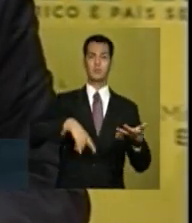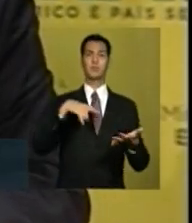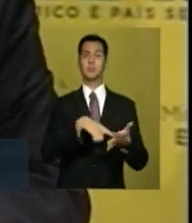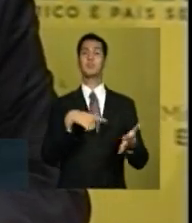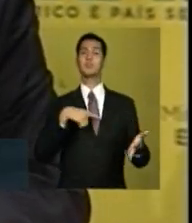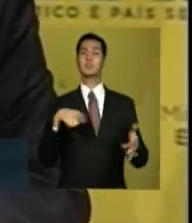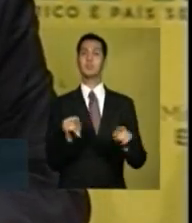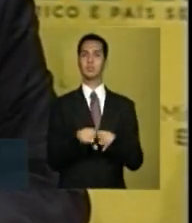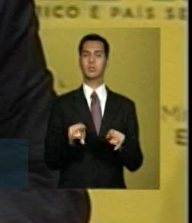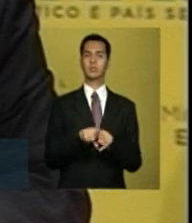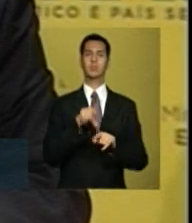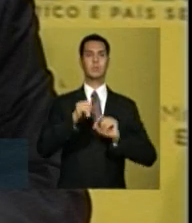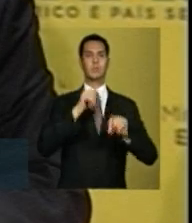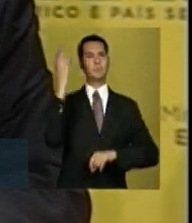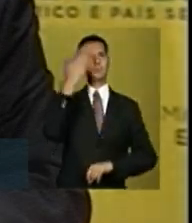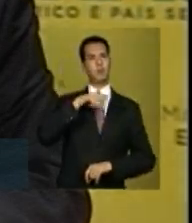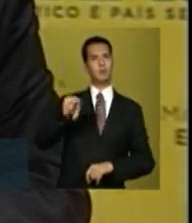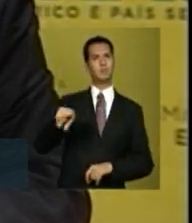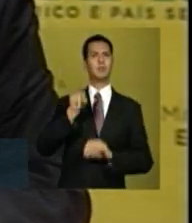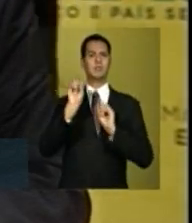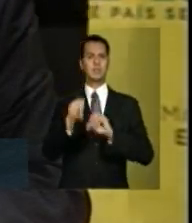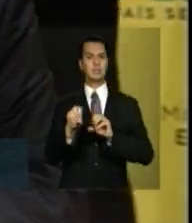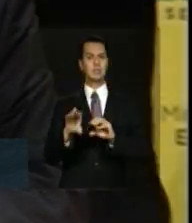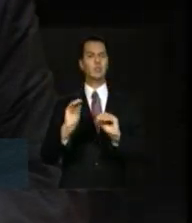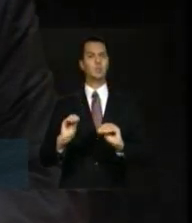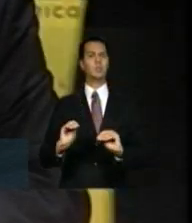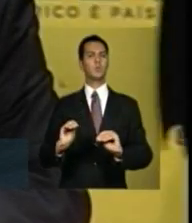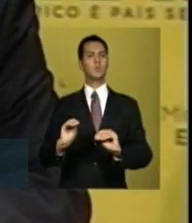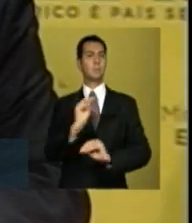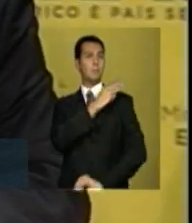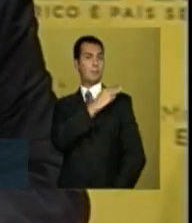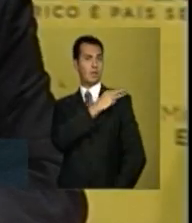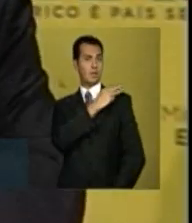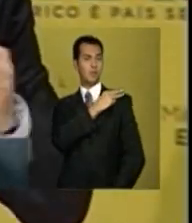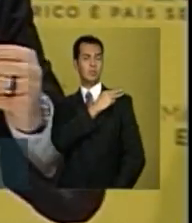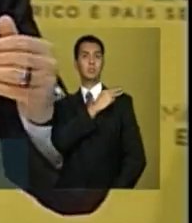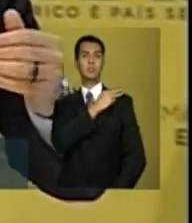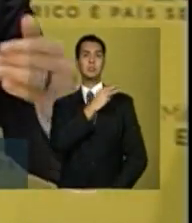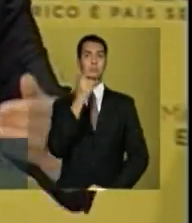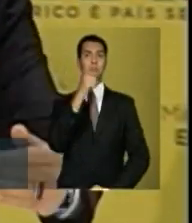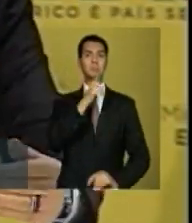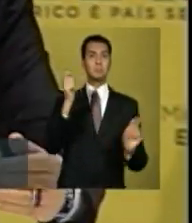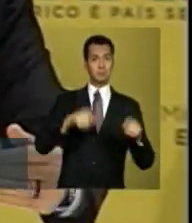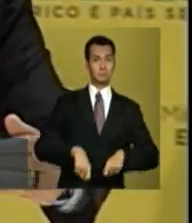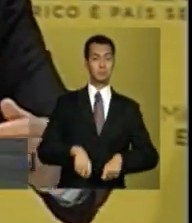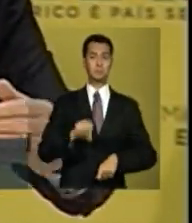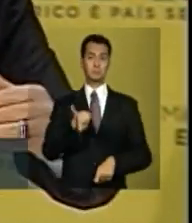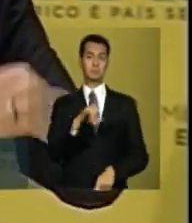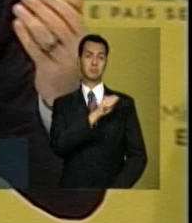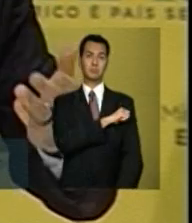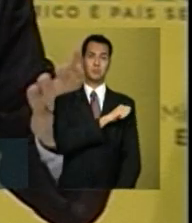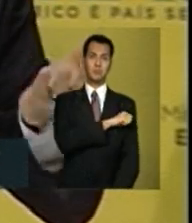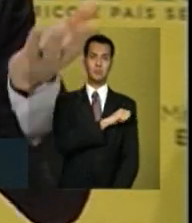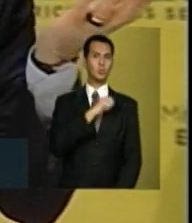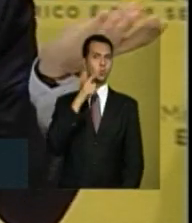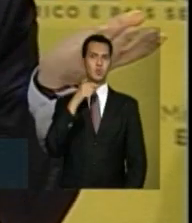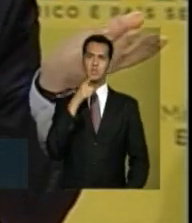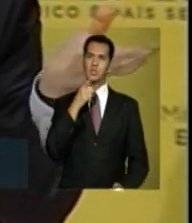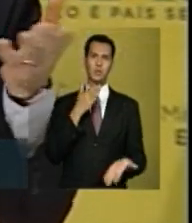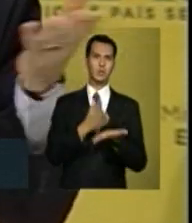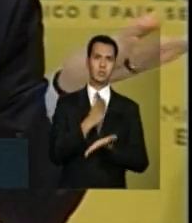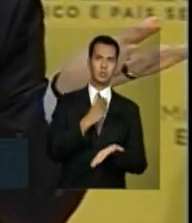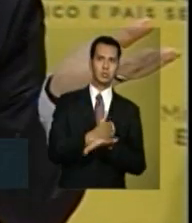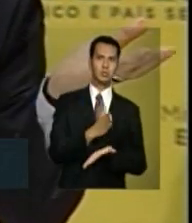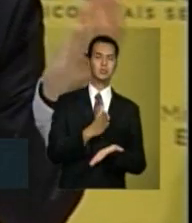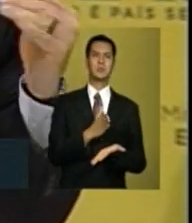é um certificador do ensino médio ele certifica os alunos que não concluíram de forma regular o ensino médio e permite se eles